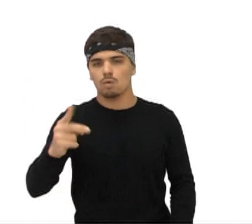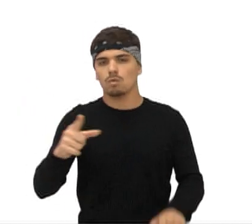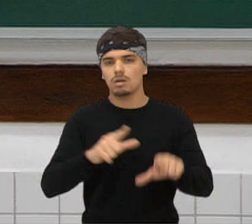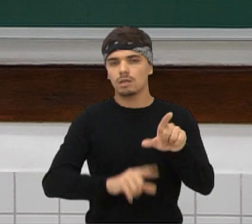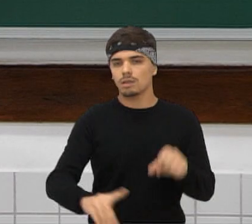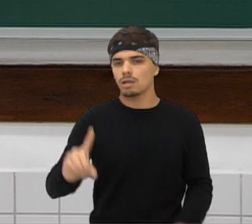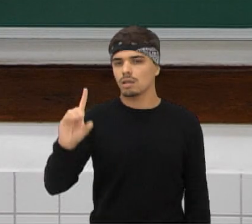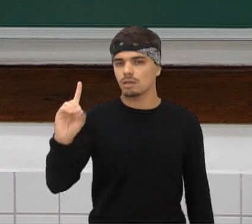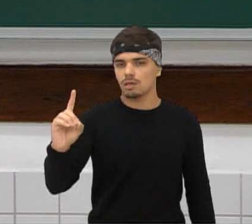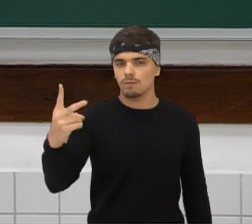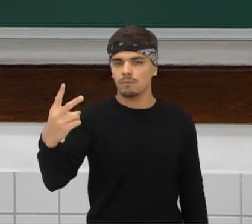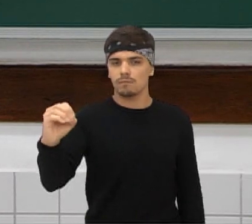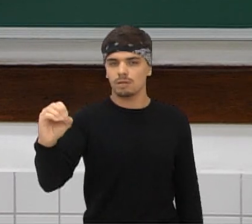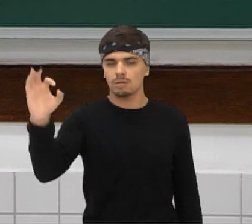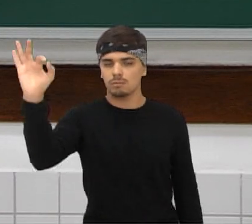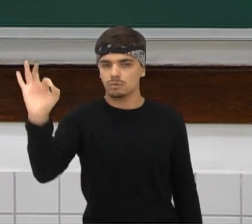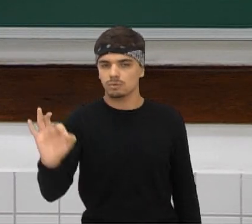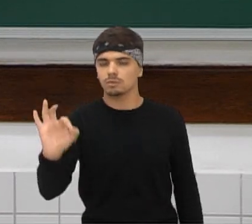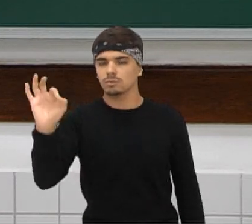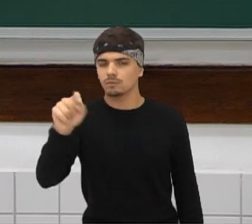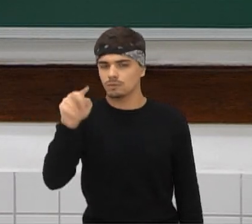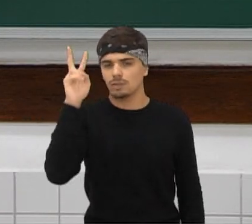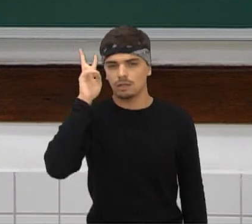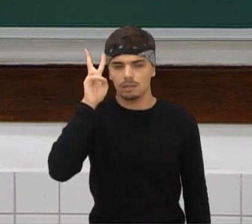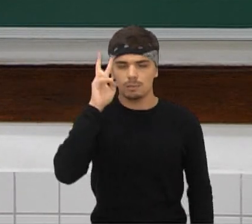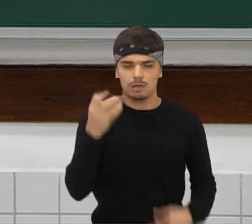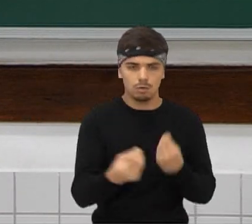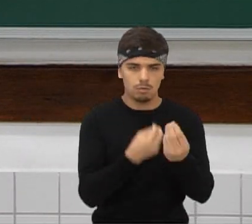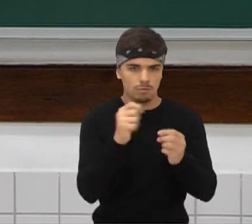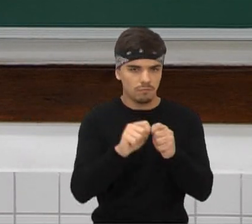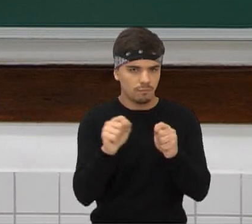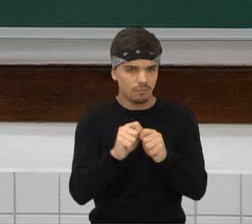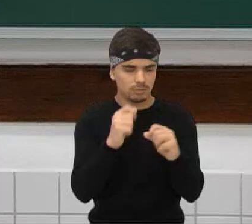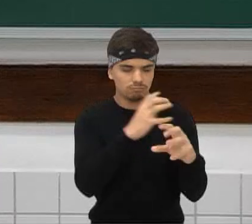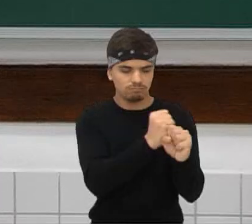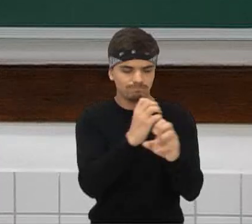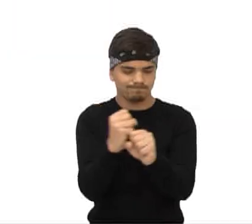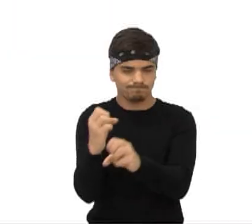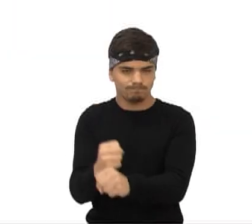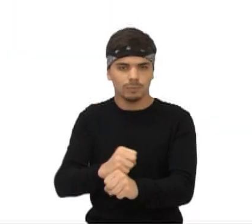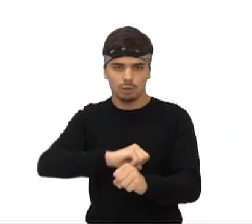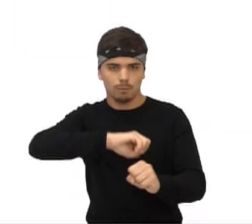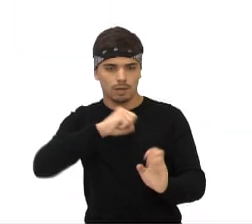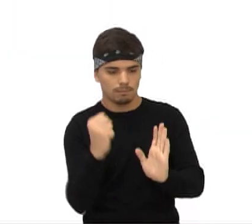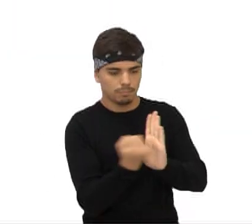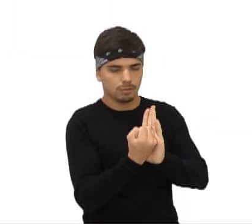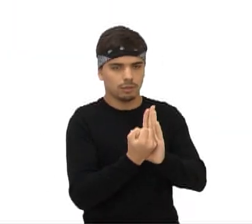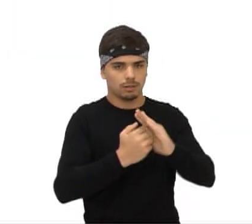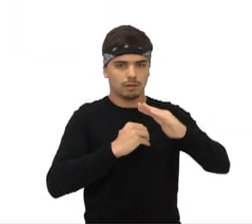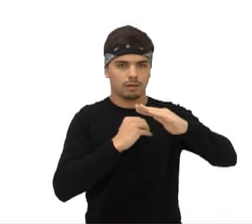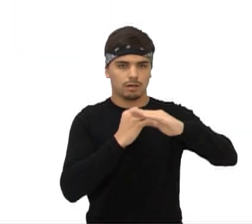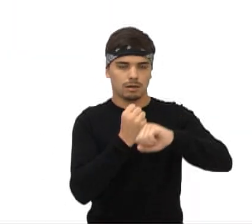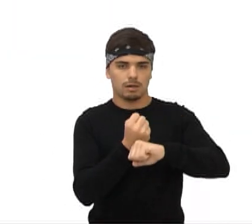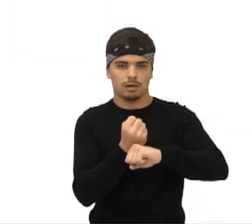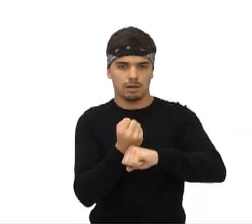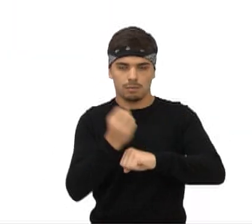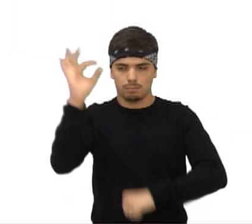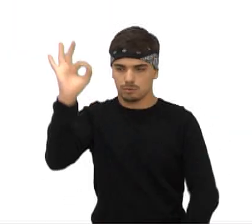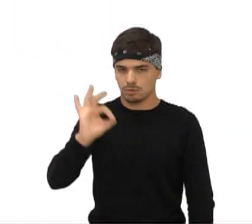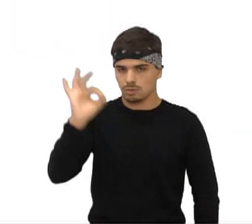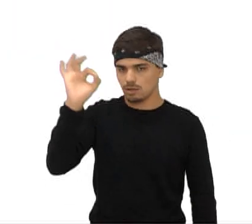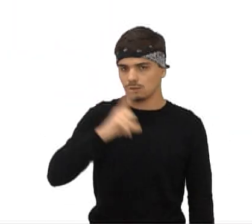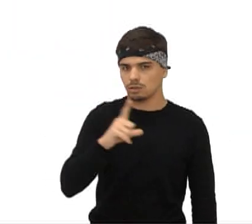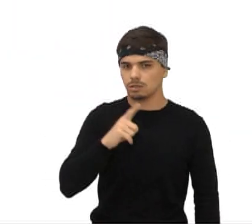20%. Então, lembra como é que a gente faz esse cálculo? Então, para determinar a porcentagem, basta dividir